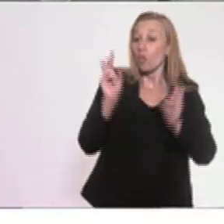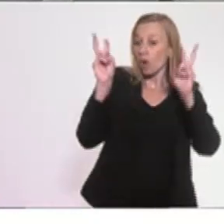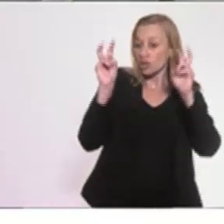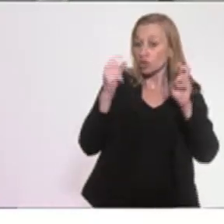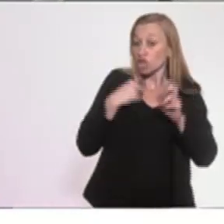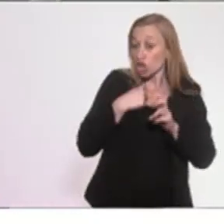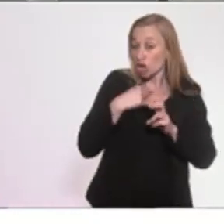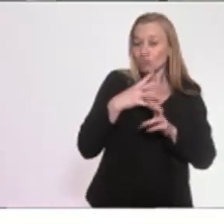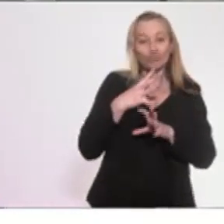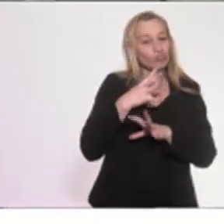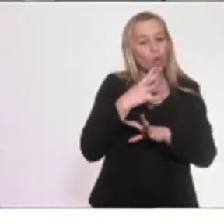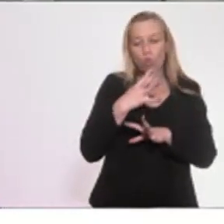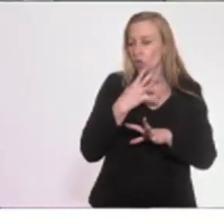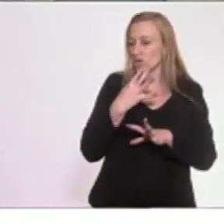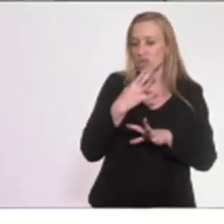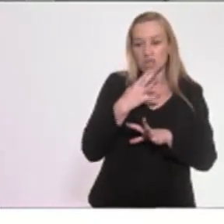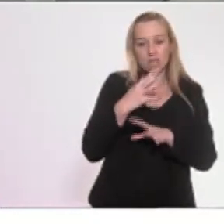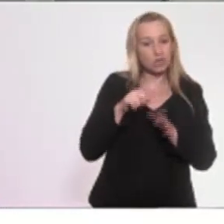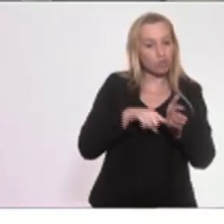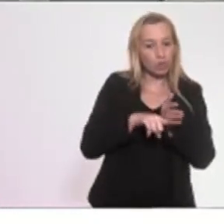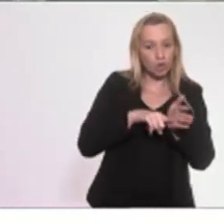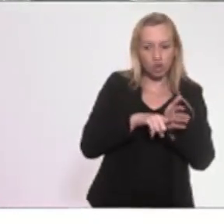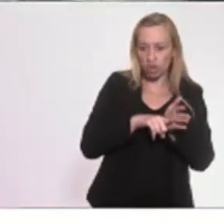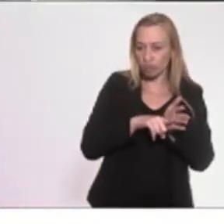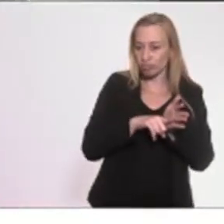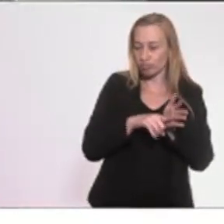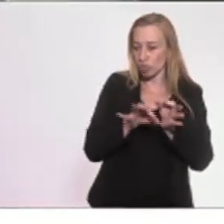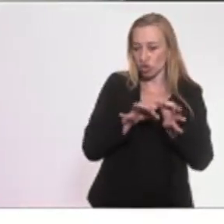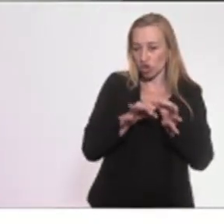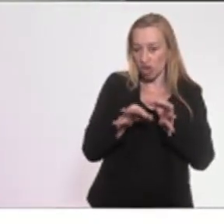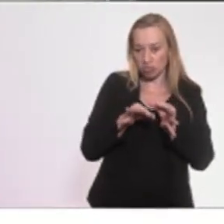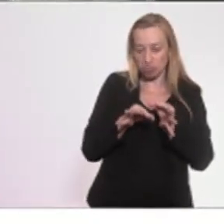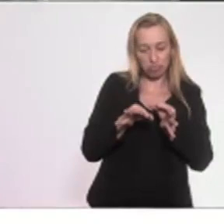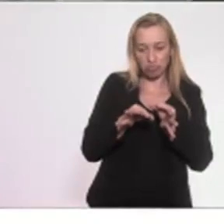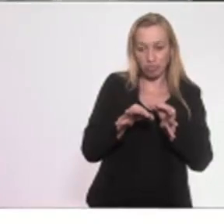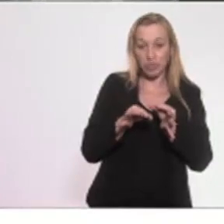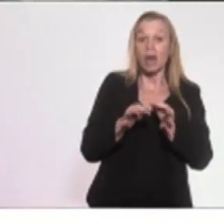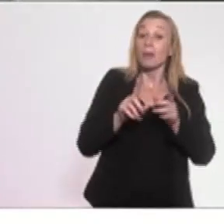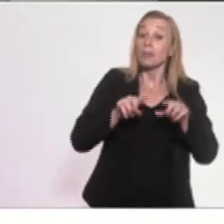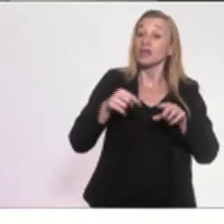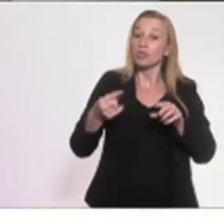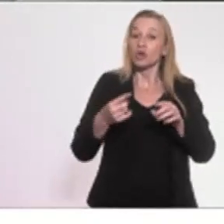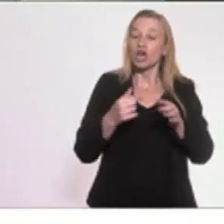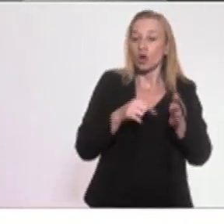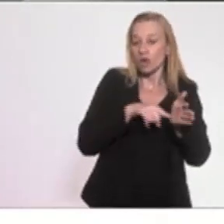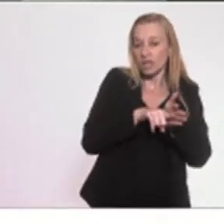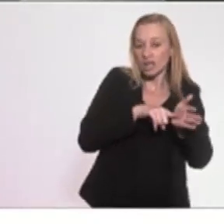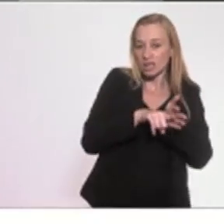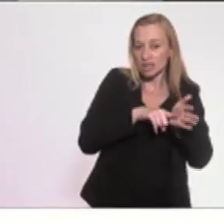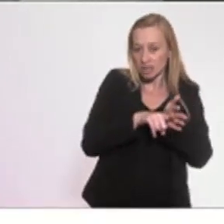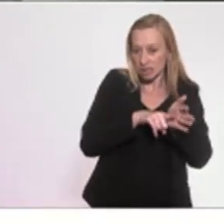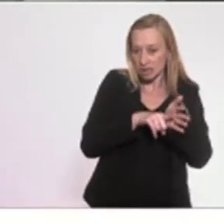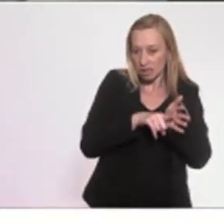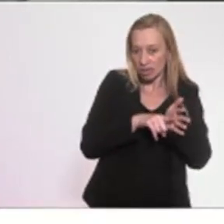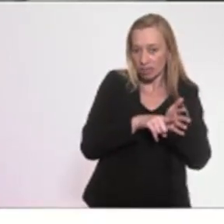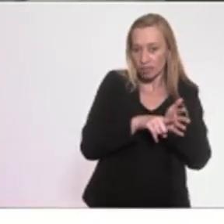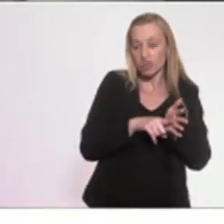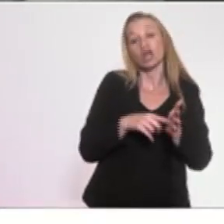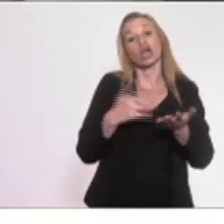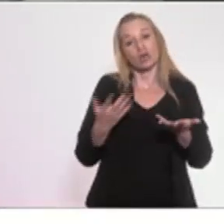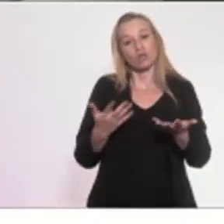projeto, porque... Ao analisar friamente o projeto, eu daria pela inconstitucionalidade por transformação e indicação